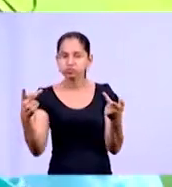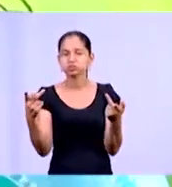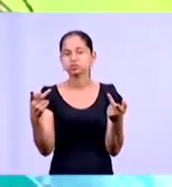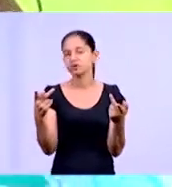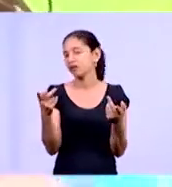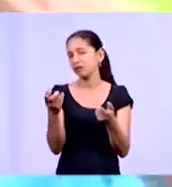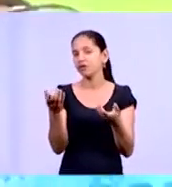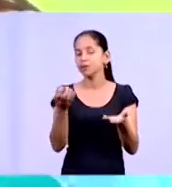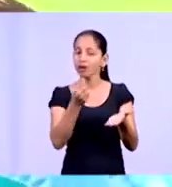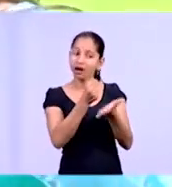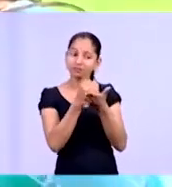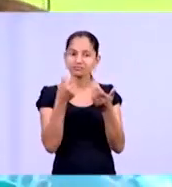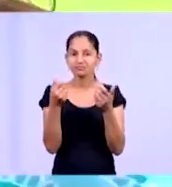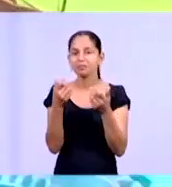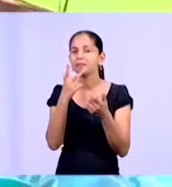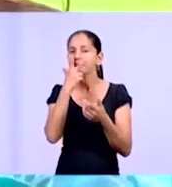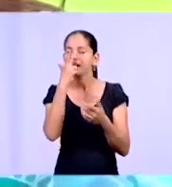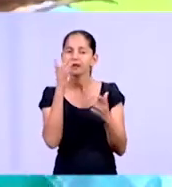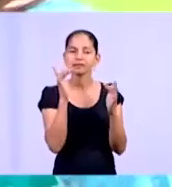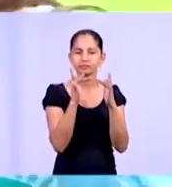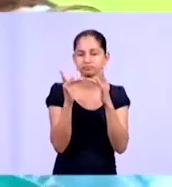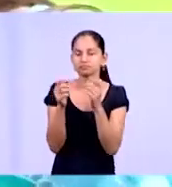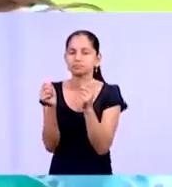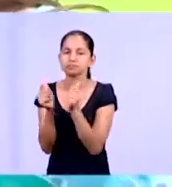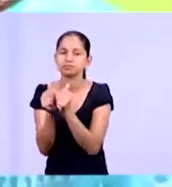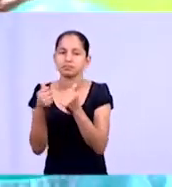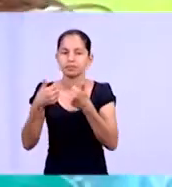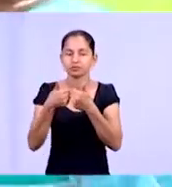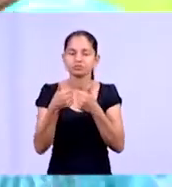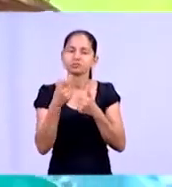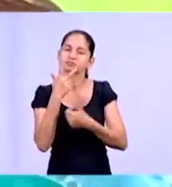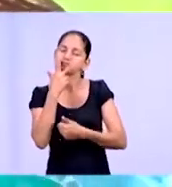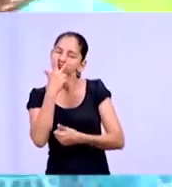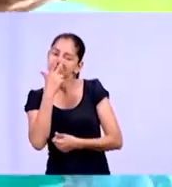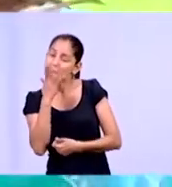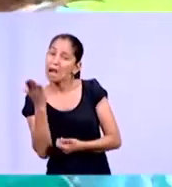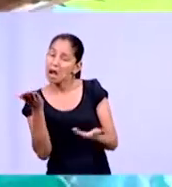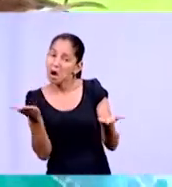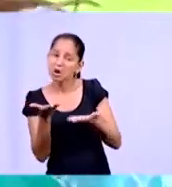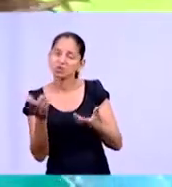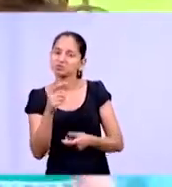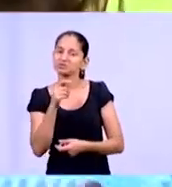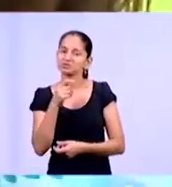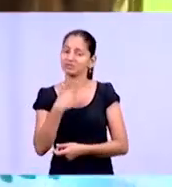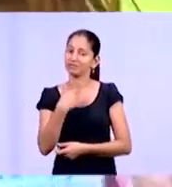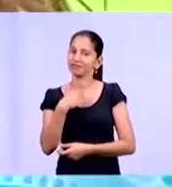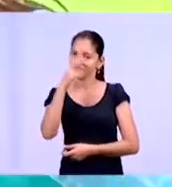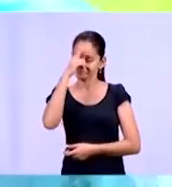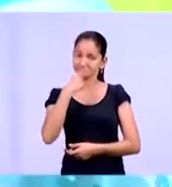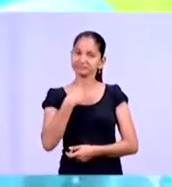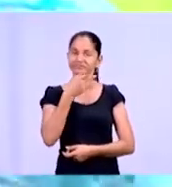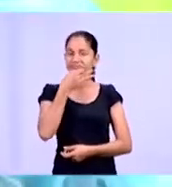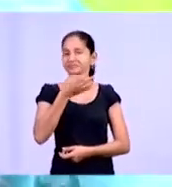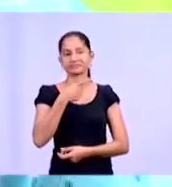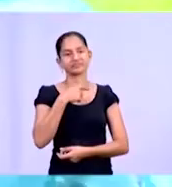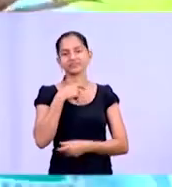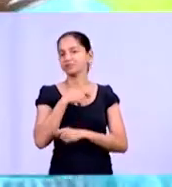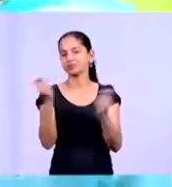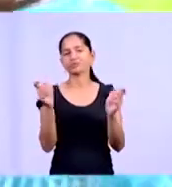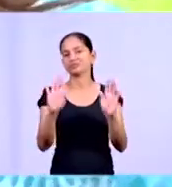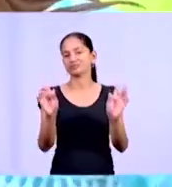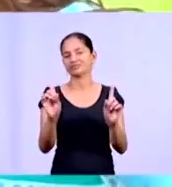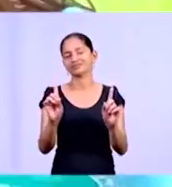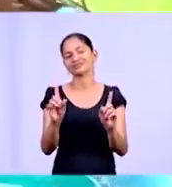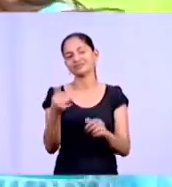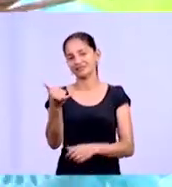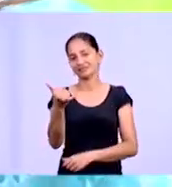essas tecnologias, né, vieram para aproximar, né, as pessoas. Então, acho que hoje em dia, realmente, eu pelo menos, particularmente, não consigo